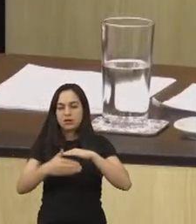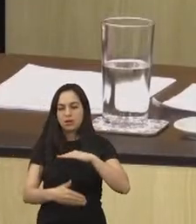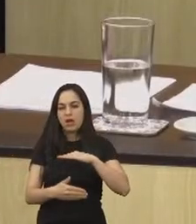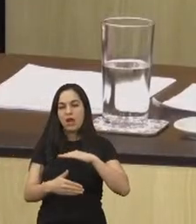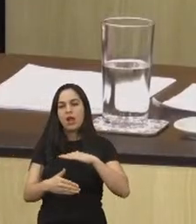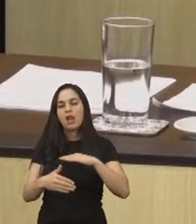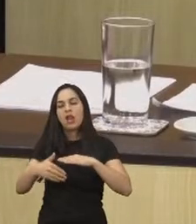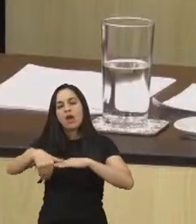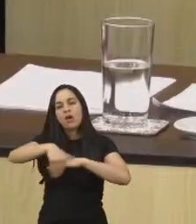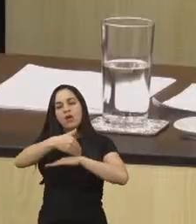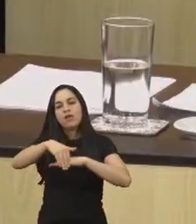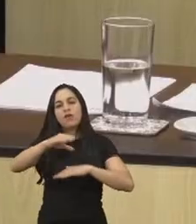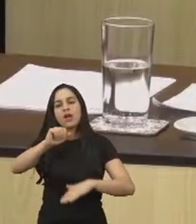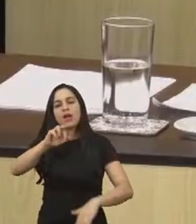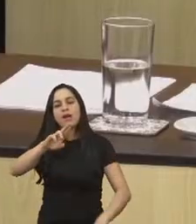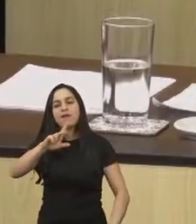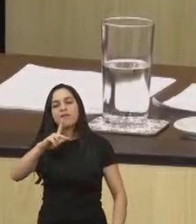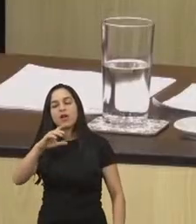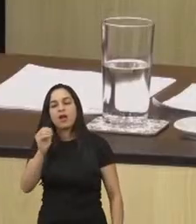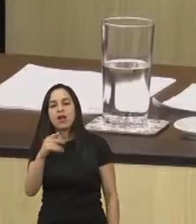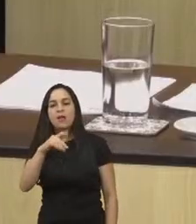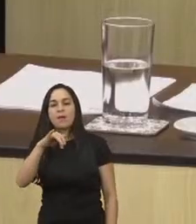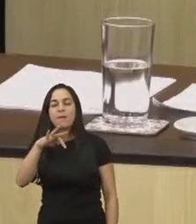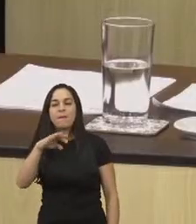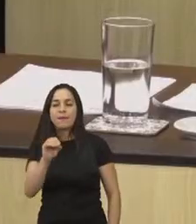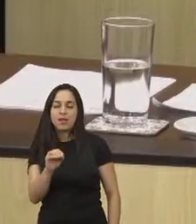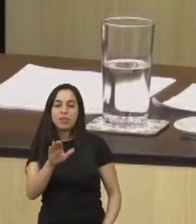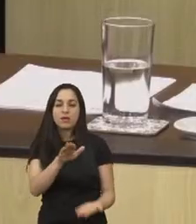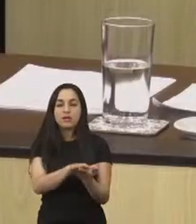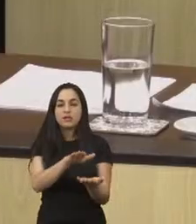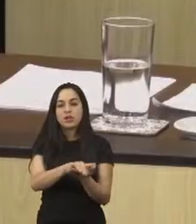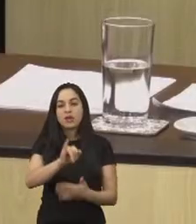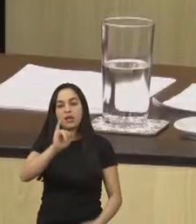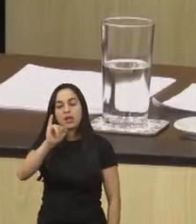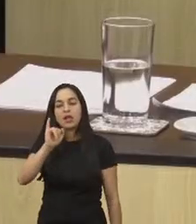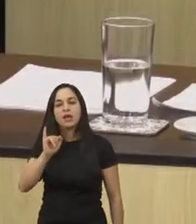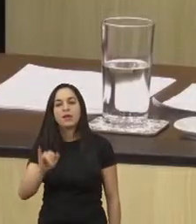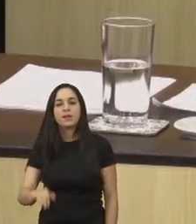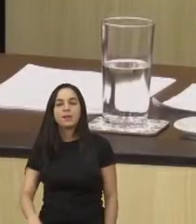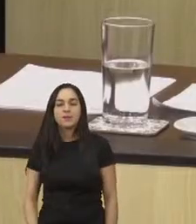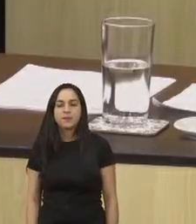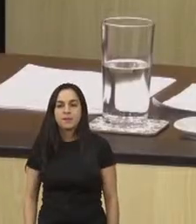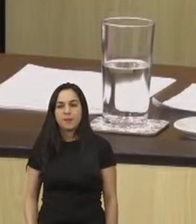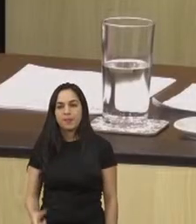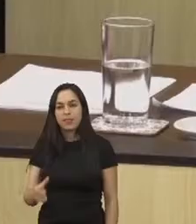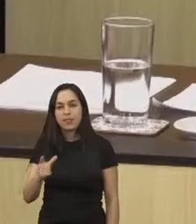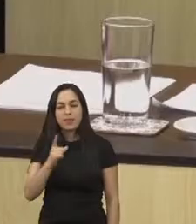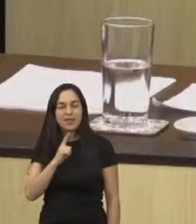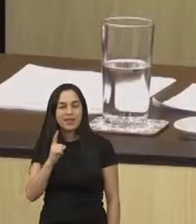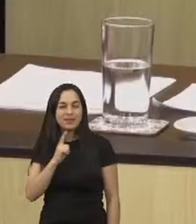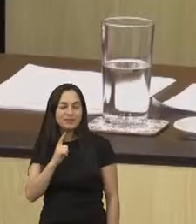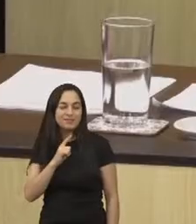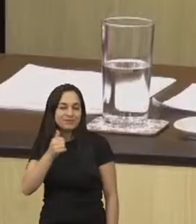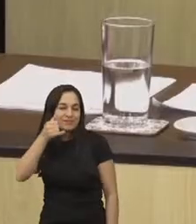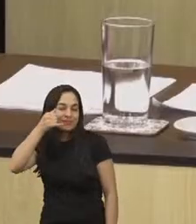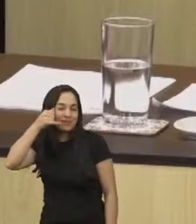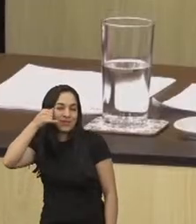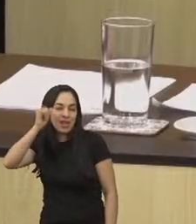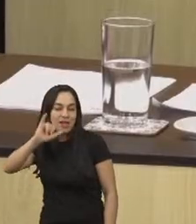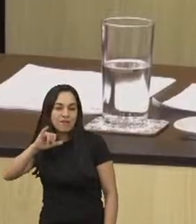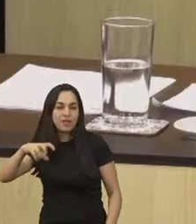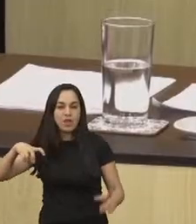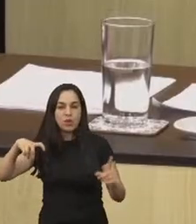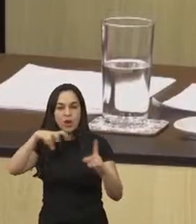rodovia Carvalho Pinto, no trecho de Jacareí, visando a contenção dos veículos, para impedi-los de caírem nas